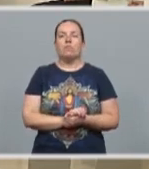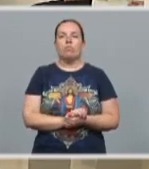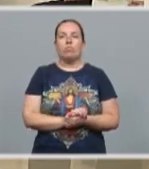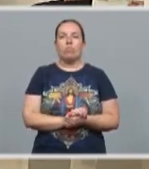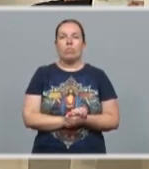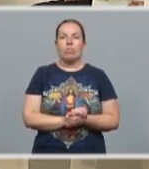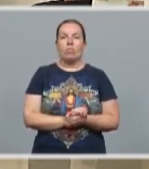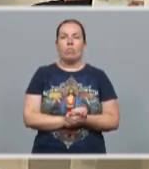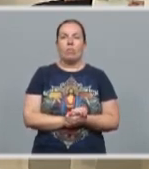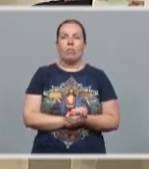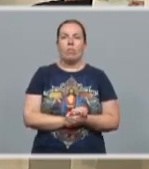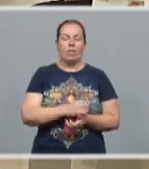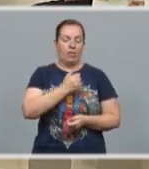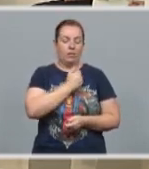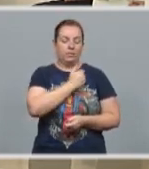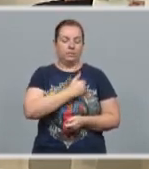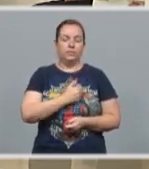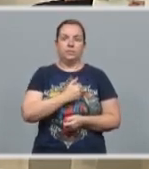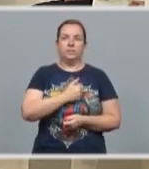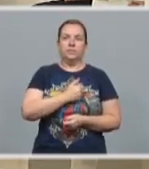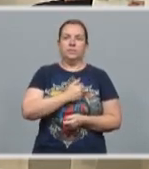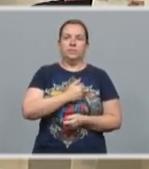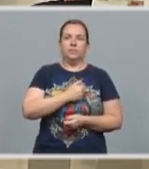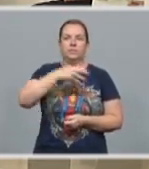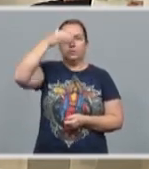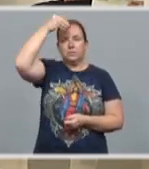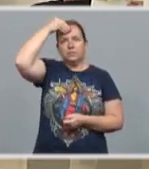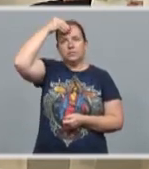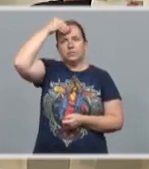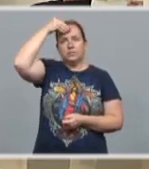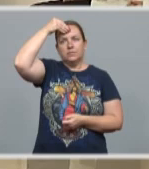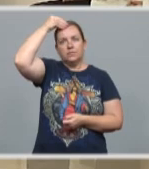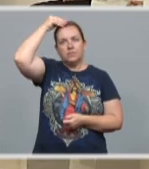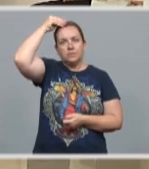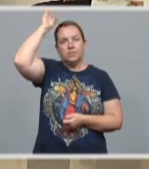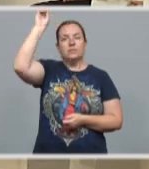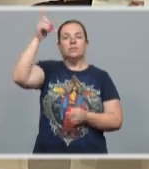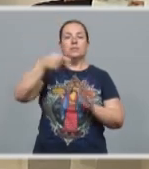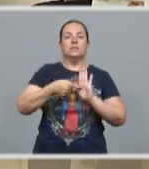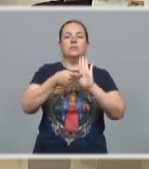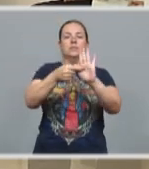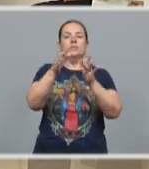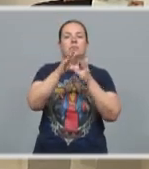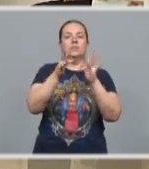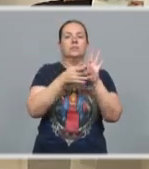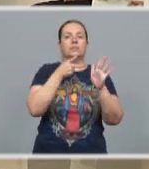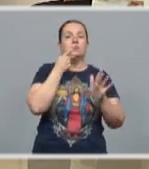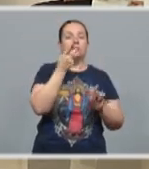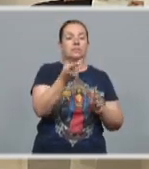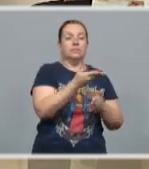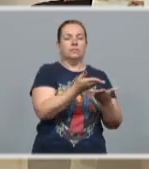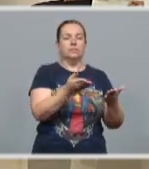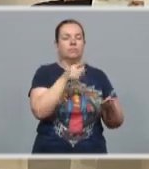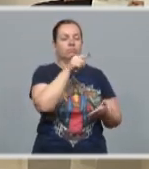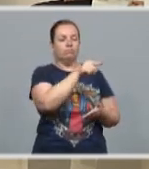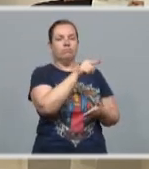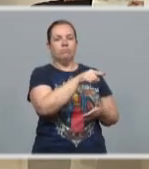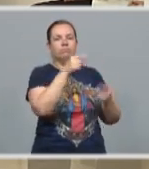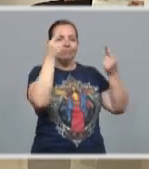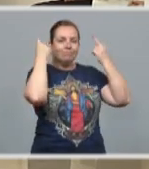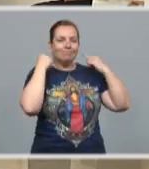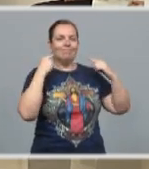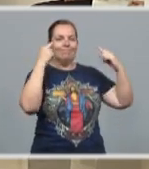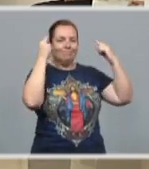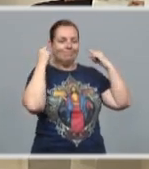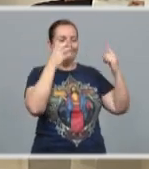com João Batista, que apresenta Jesus e diz: Eis o Cordeiro